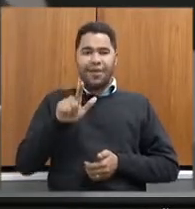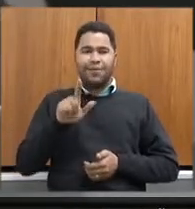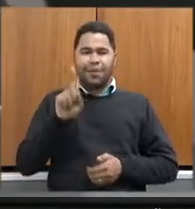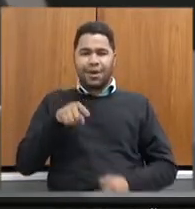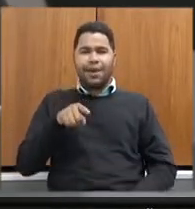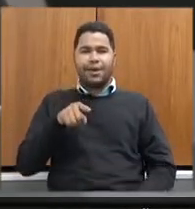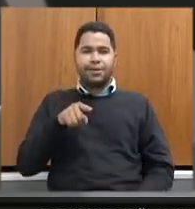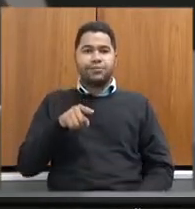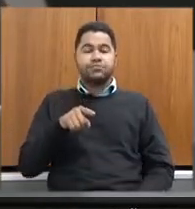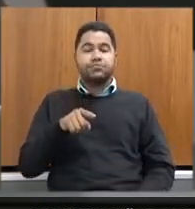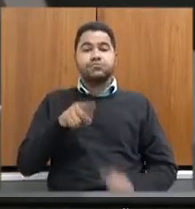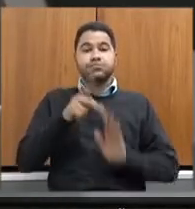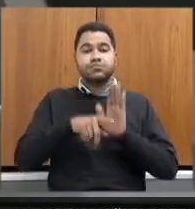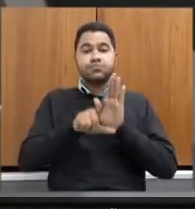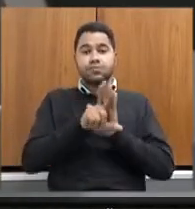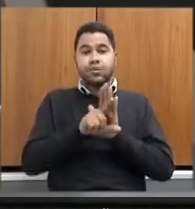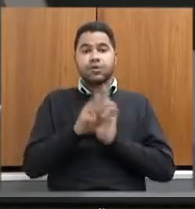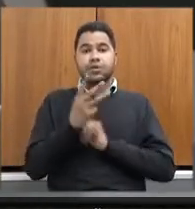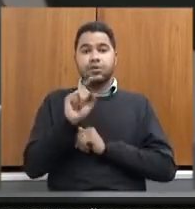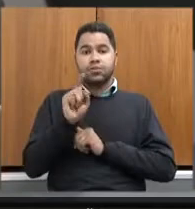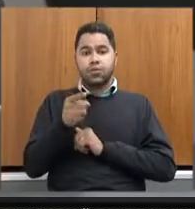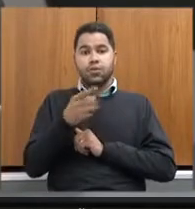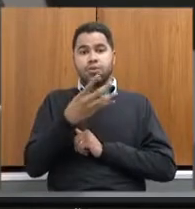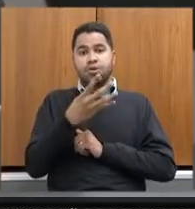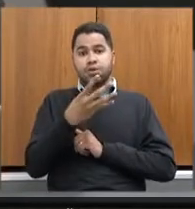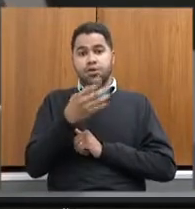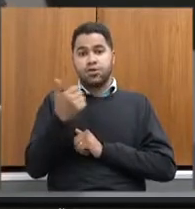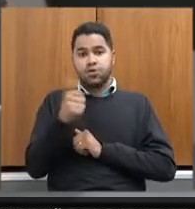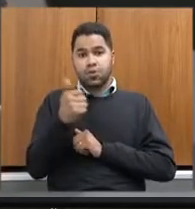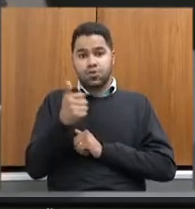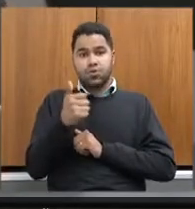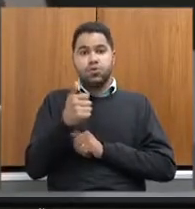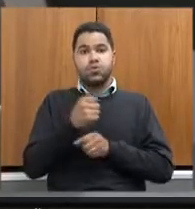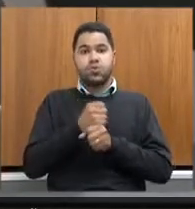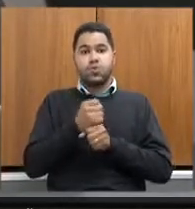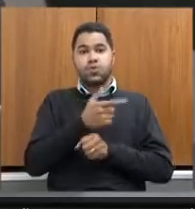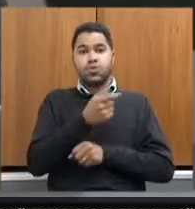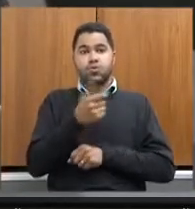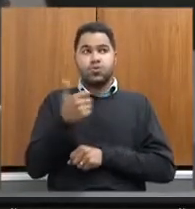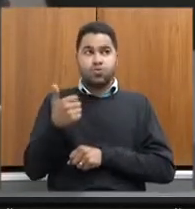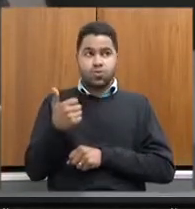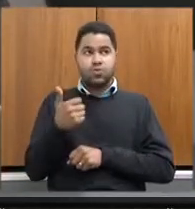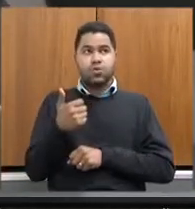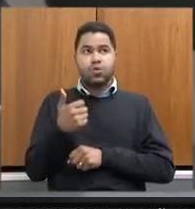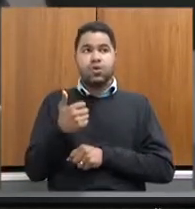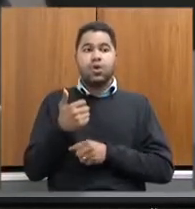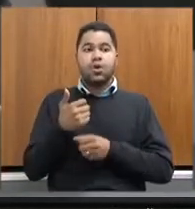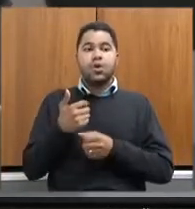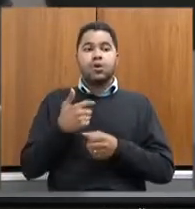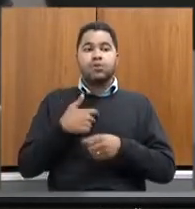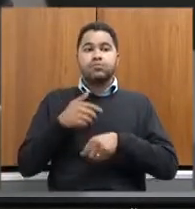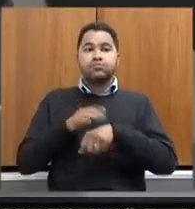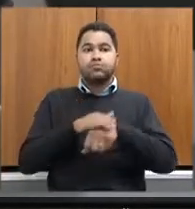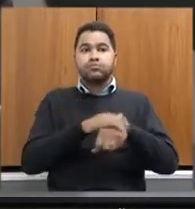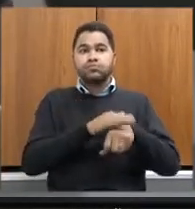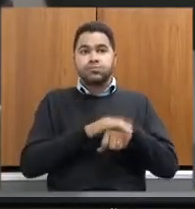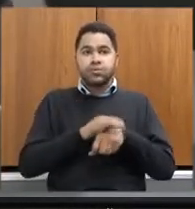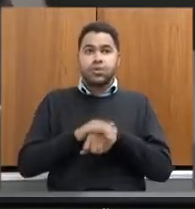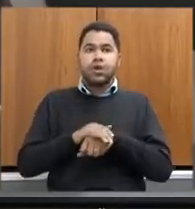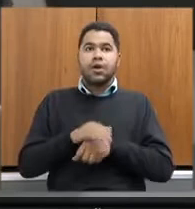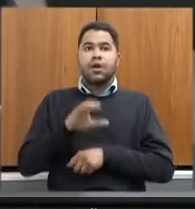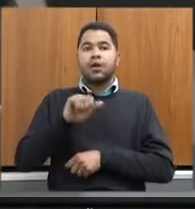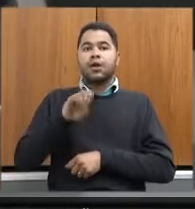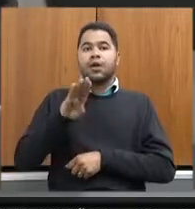Santos projeto de lei 3411/2002 um utilidade pública o Instituto Cabo